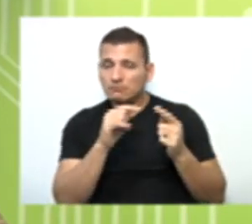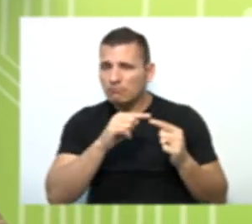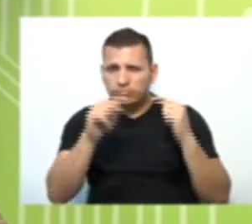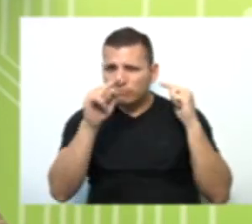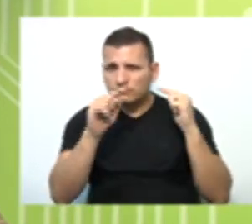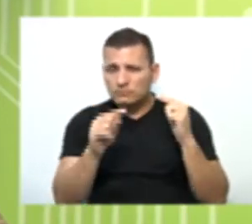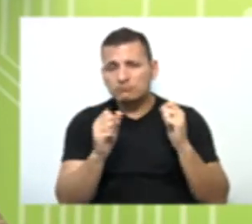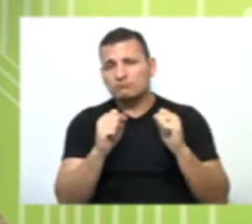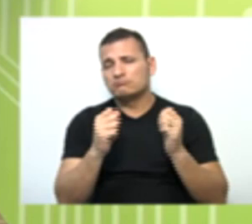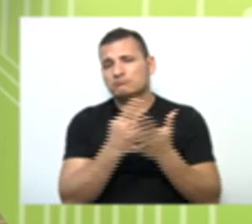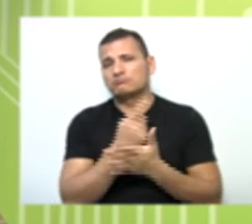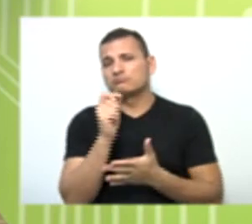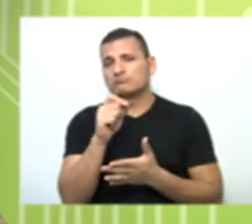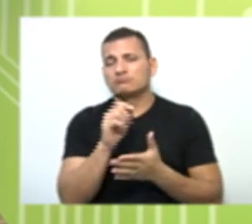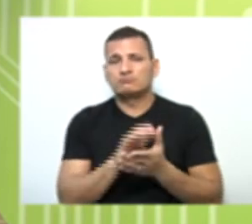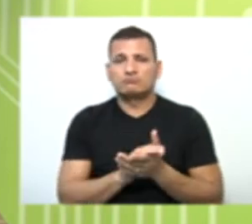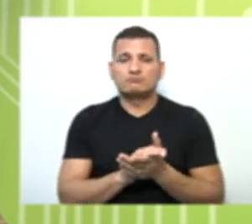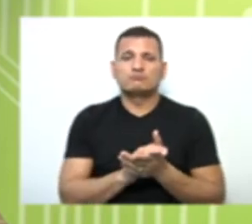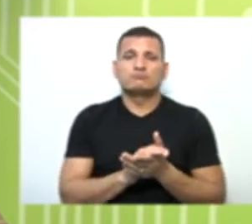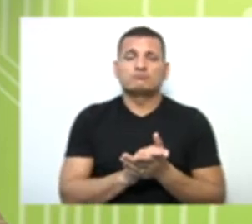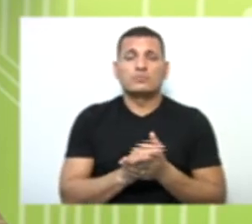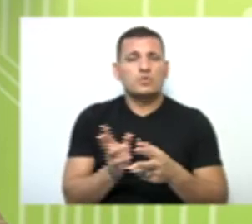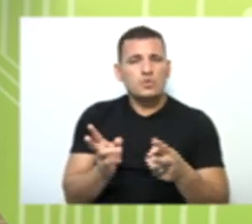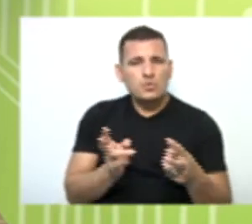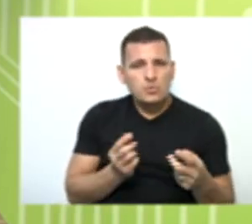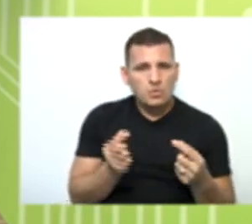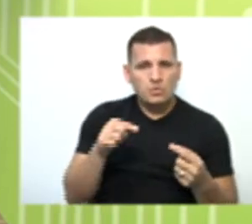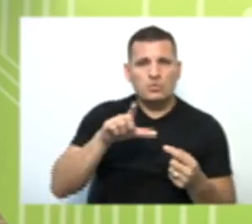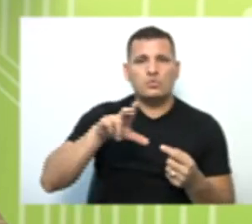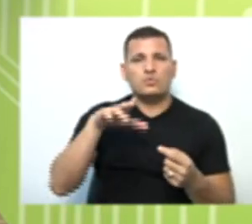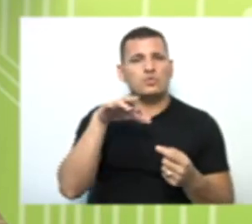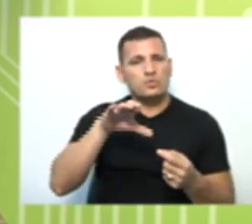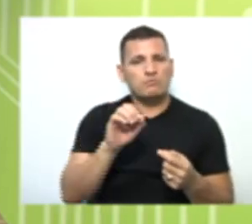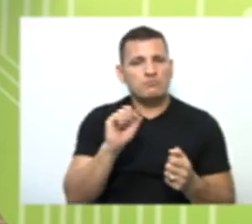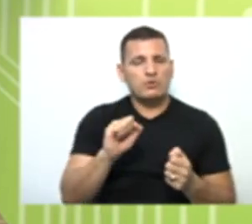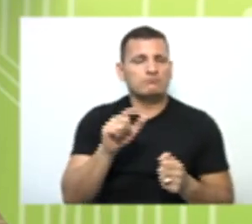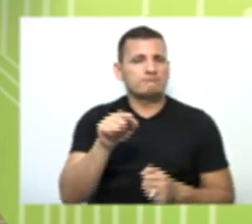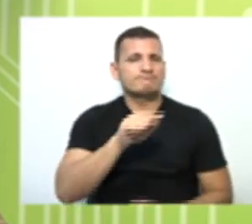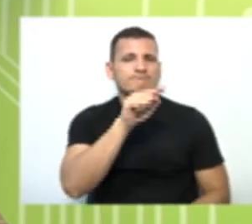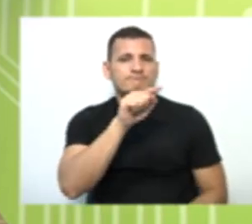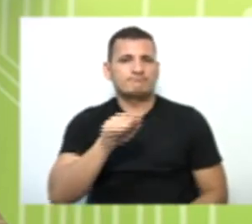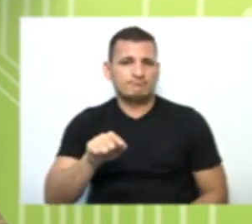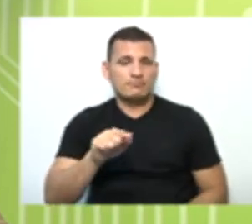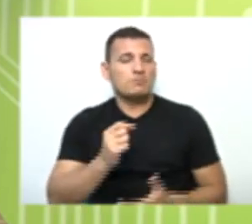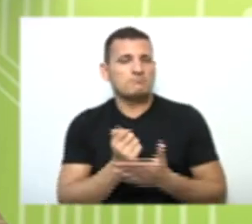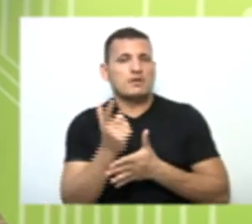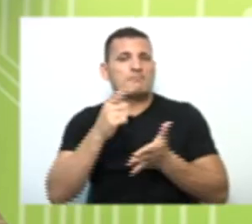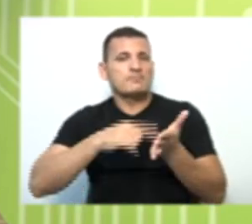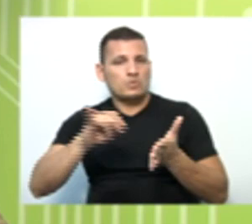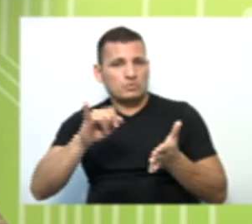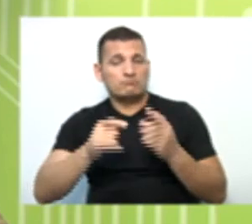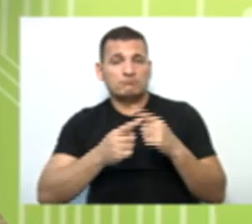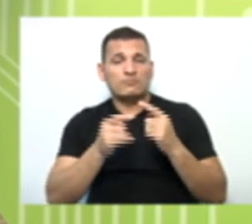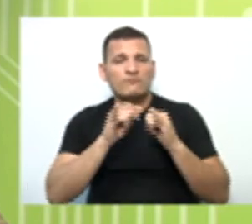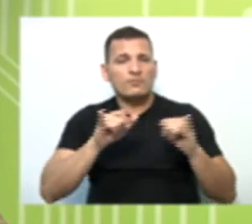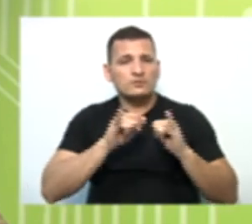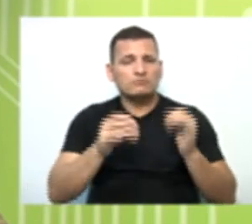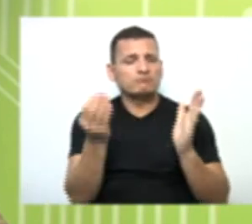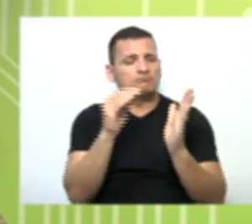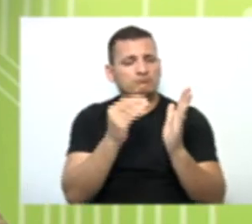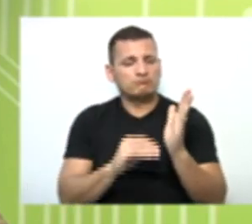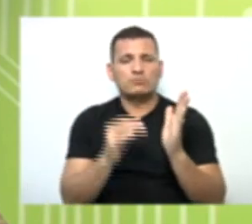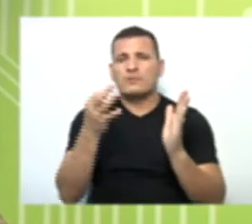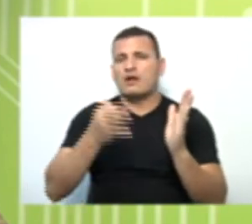Pode-se arbitrar o lucro. Por quê? Porque as informações não foram lançadas conforme manda